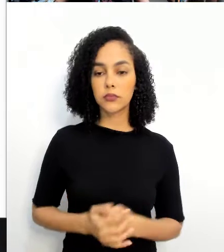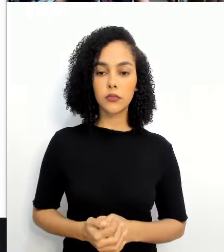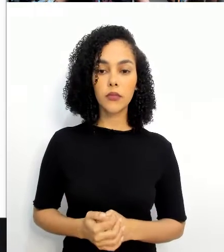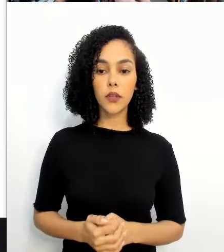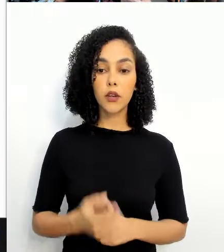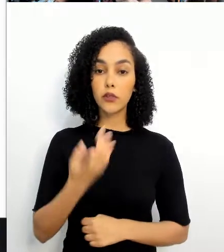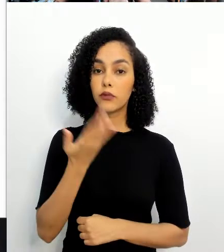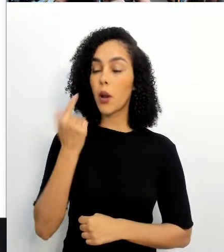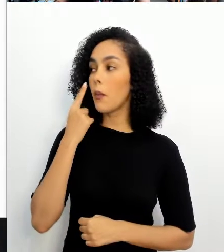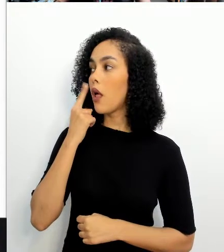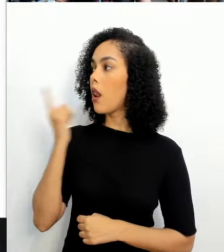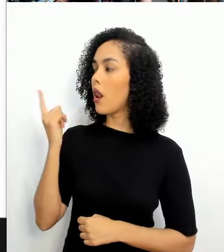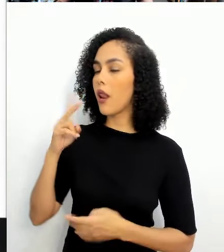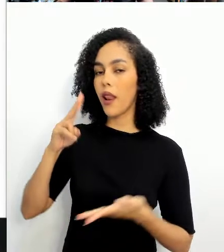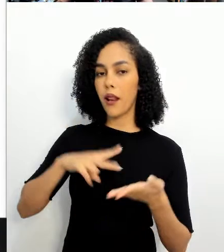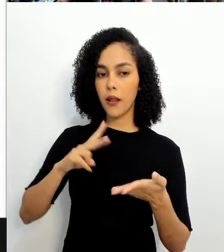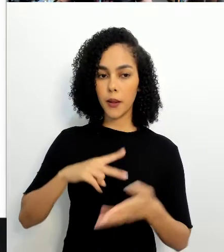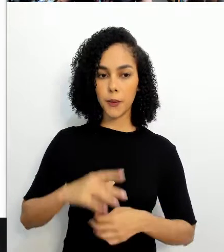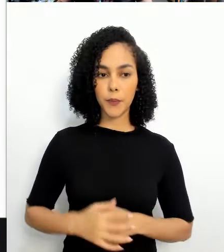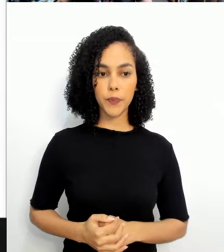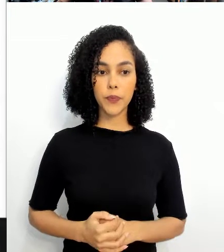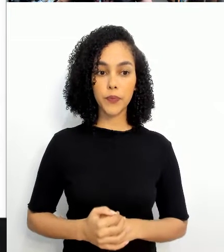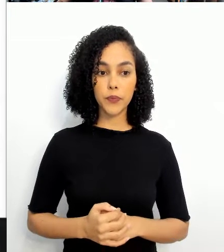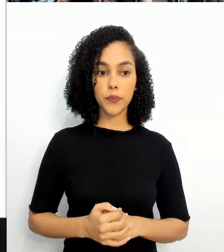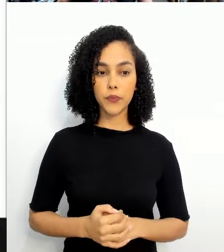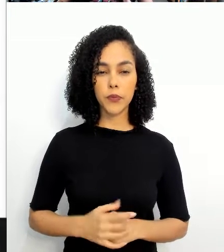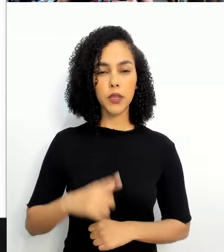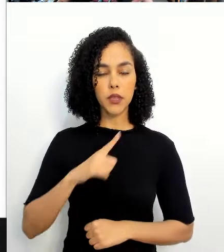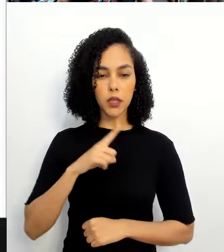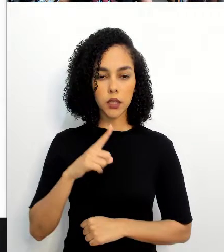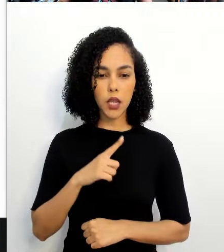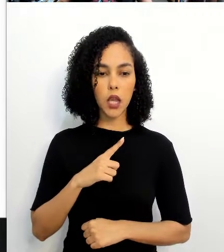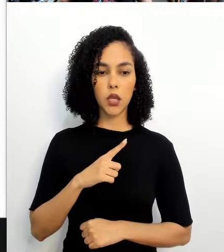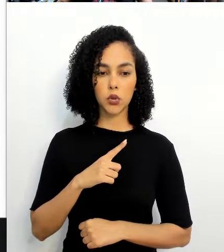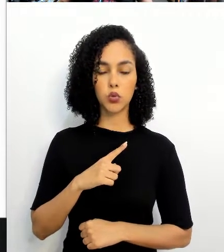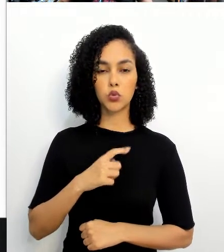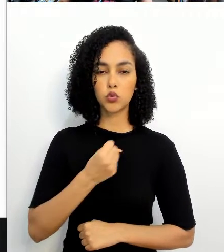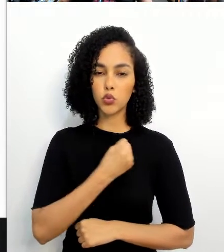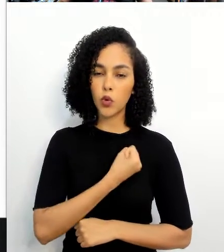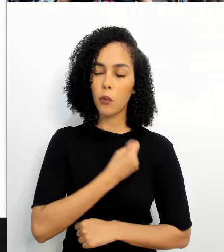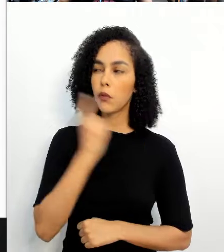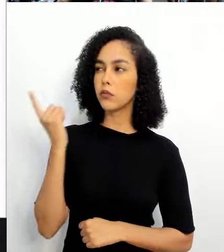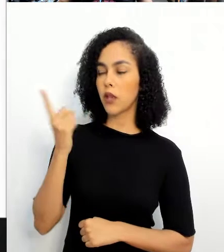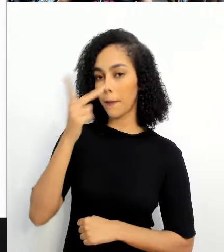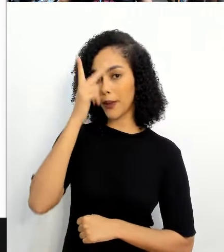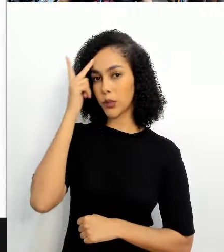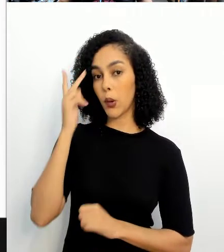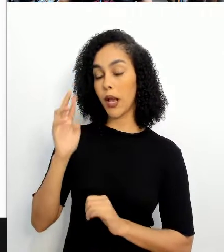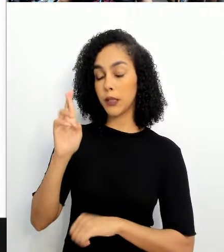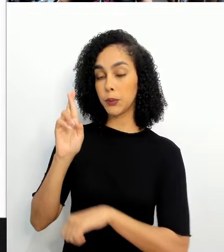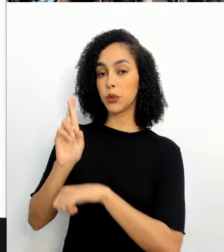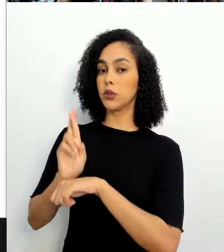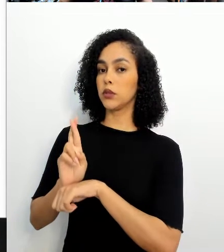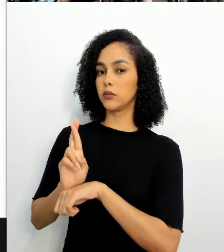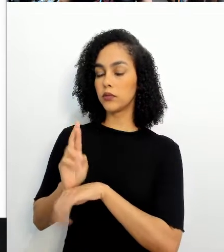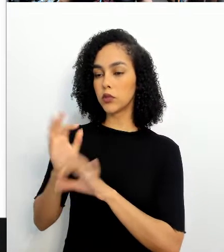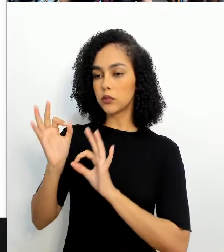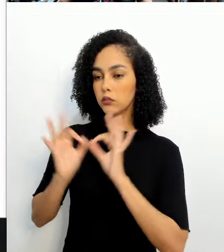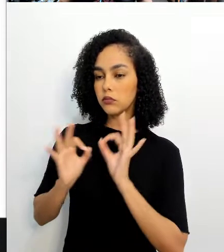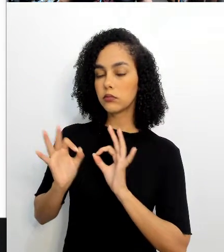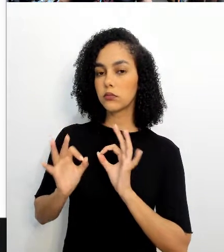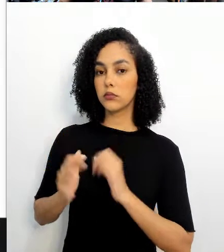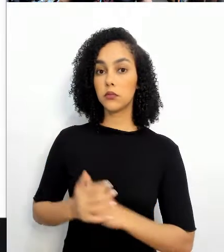vamos ler aqui o que a questão está querendo. Com base nos valores considerados pelo organizador da competição, a